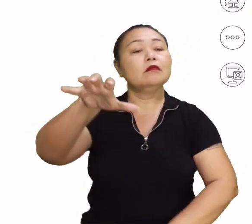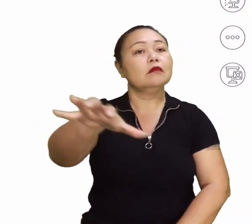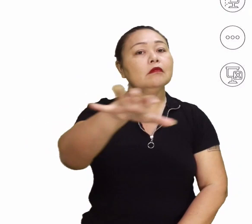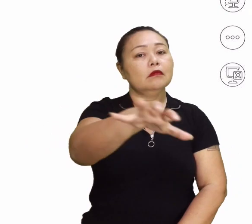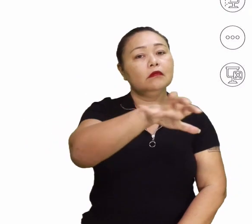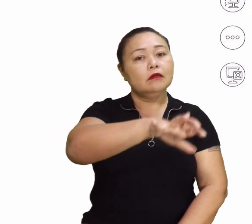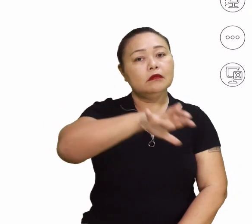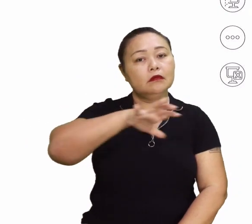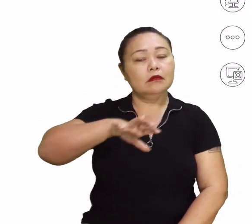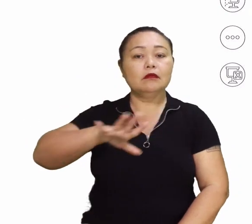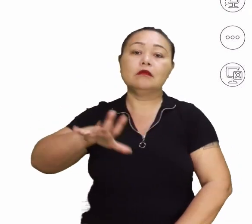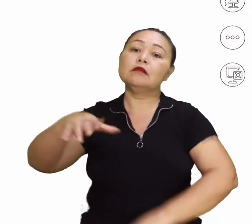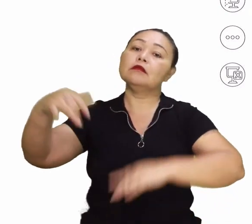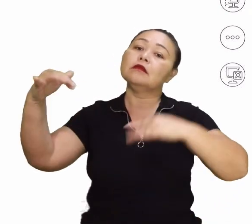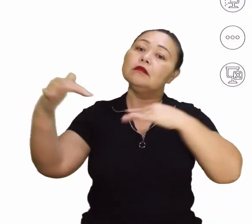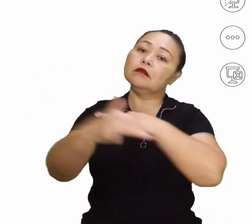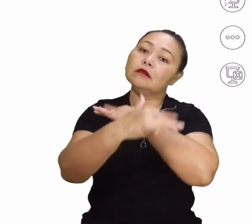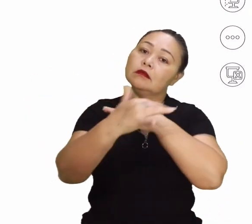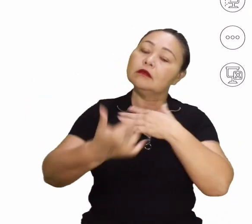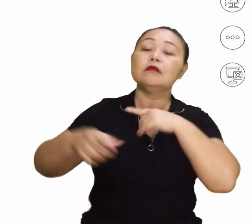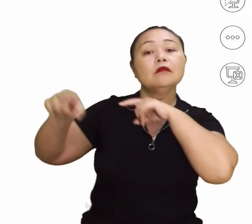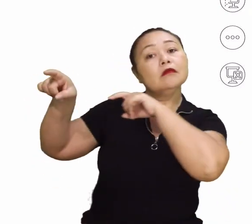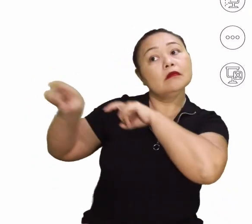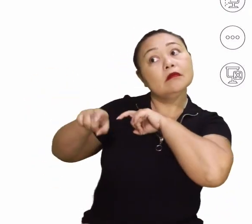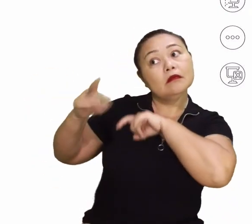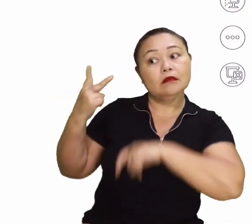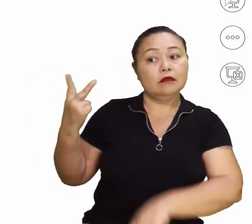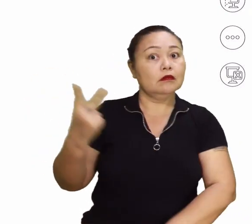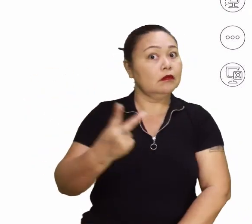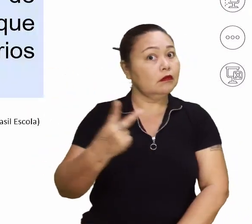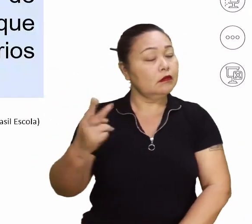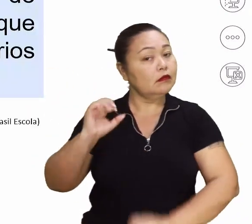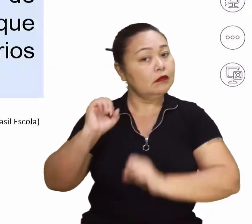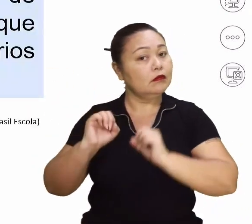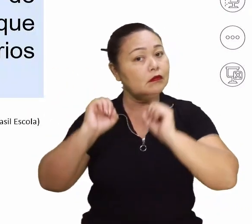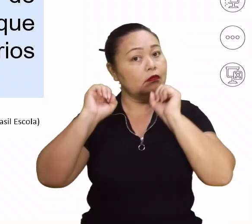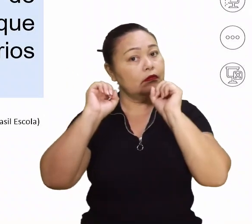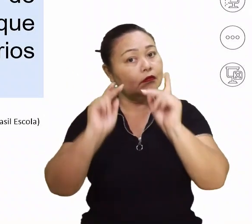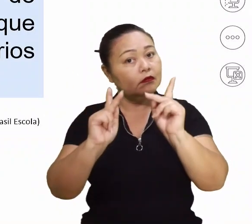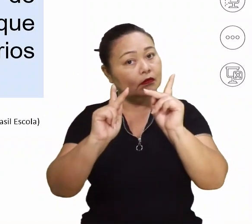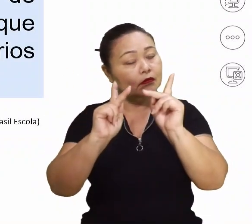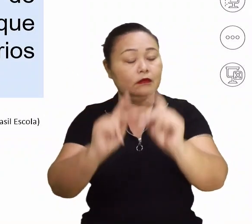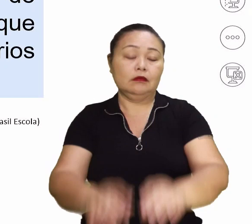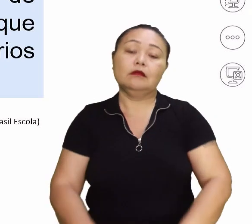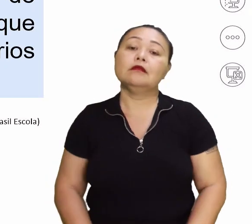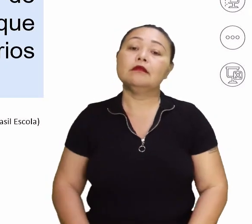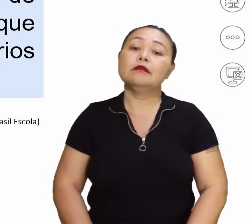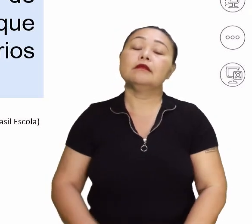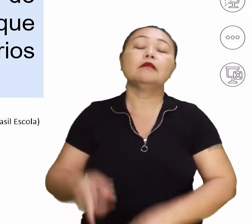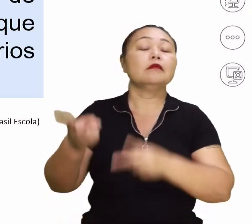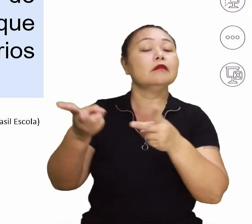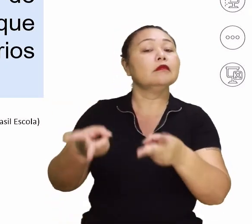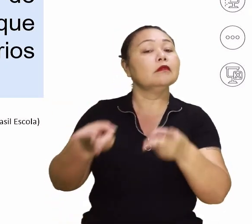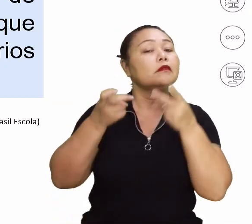espaços em áreas urbanas e rurais. Ok? Vamos lá.